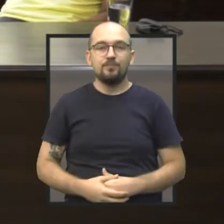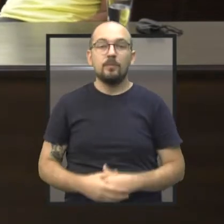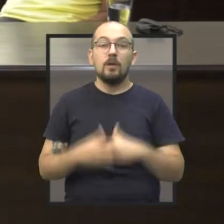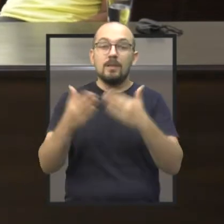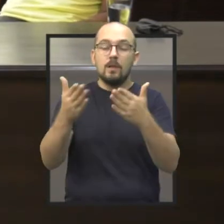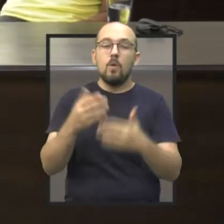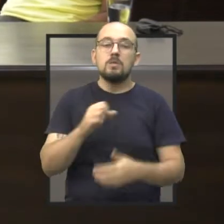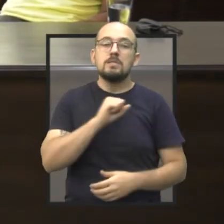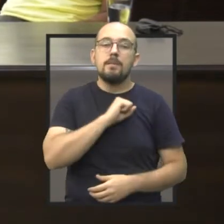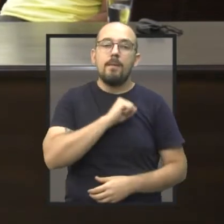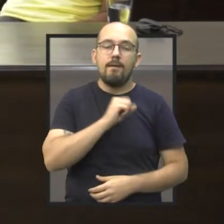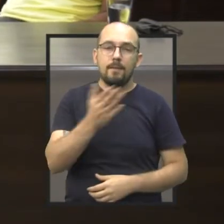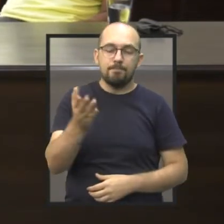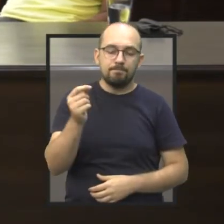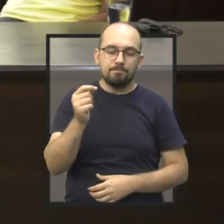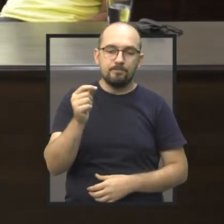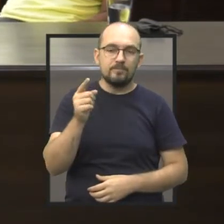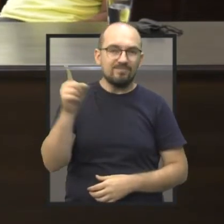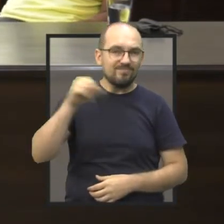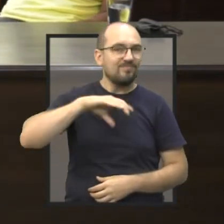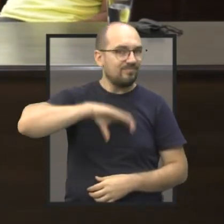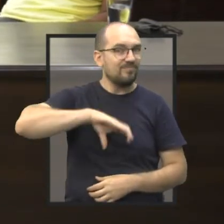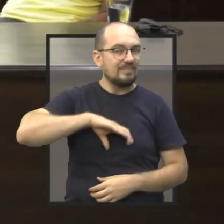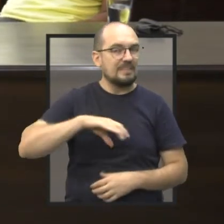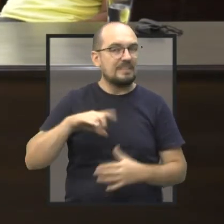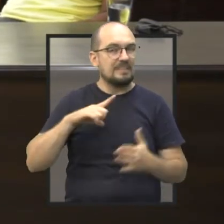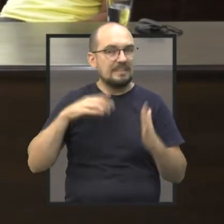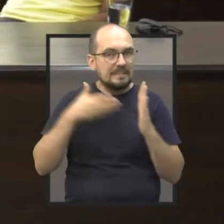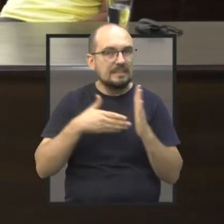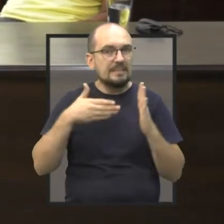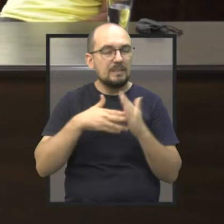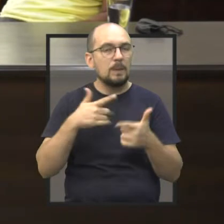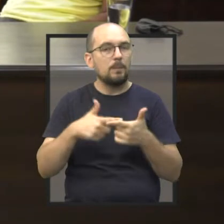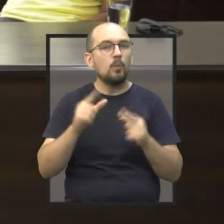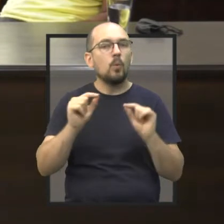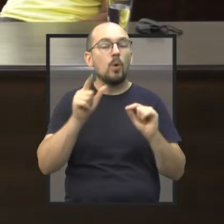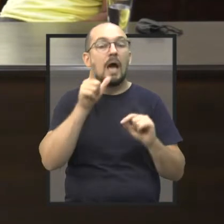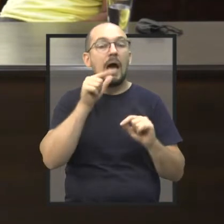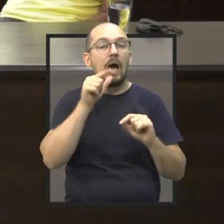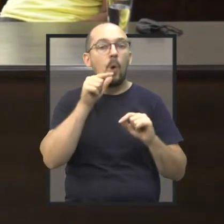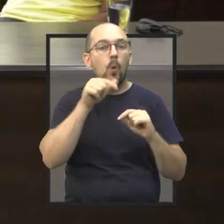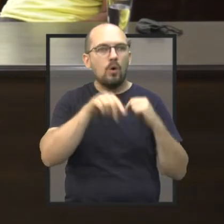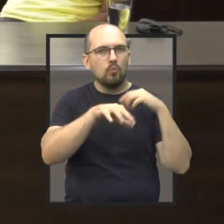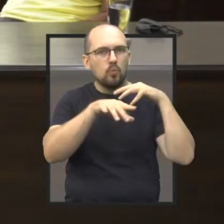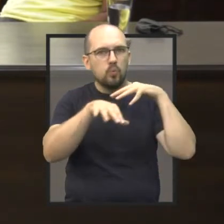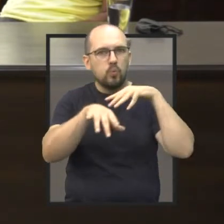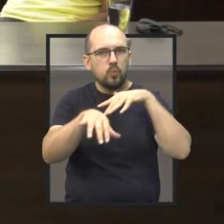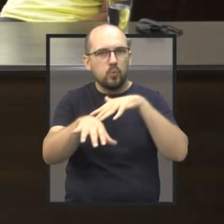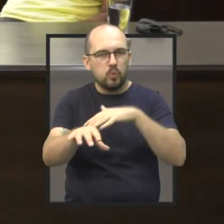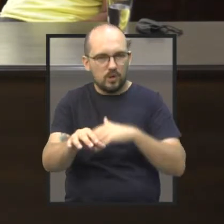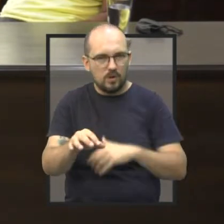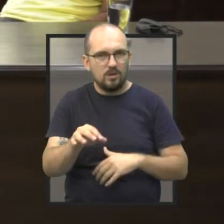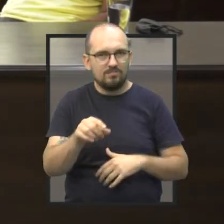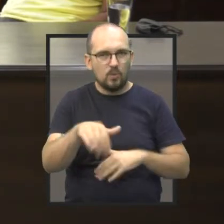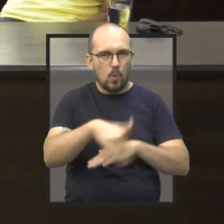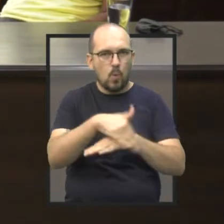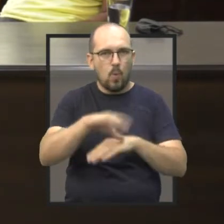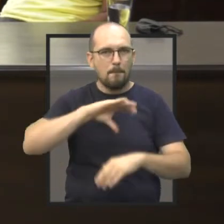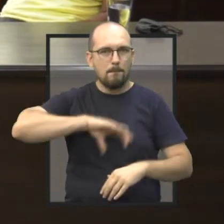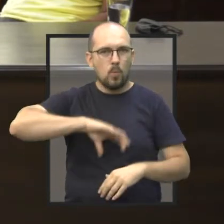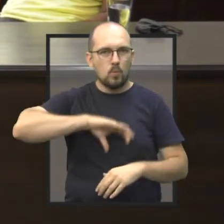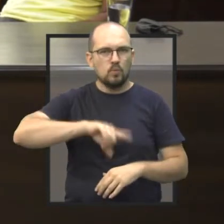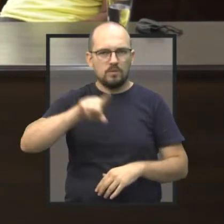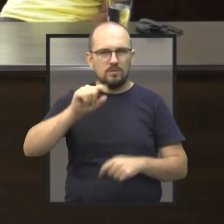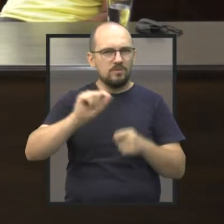Sabará, o distrito também sofre, algumas ruas vêm sofrendo com problema de escoamento de água, né? E alguns dos seus requerimentos